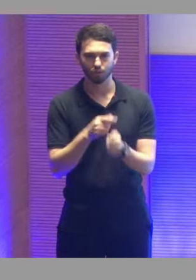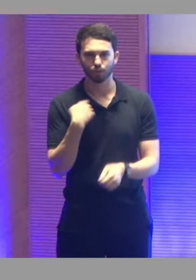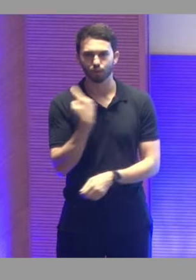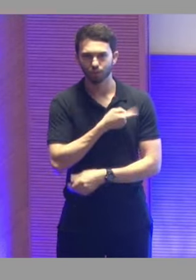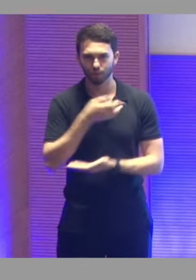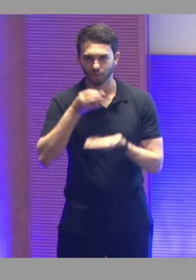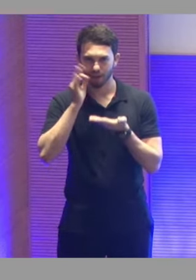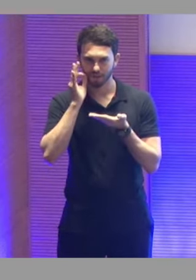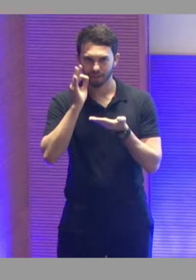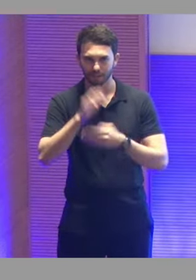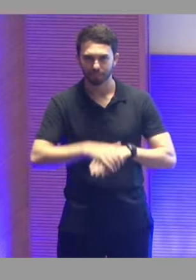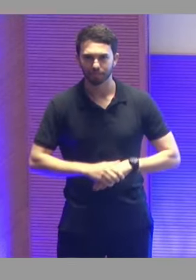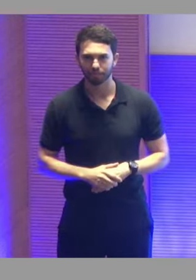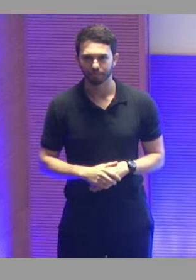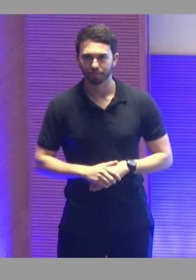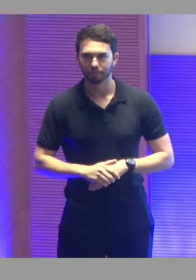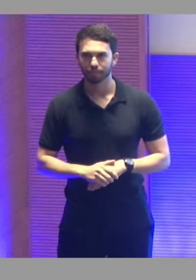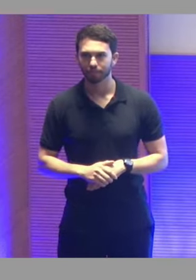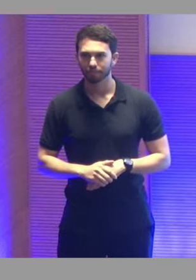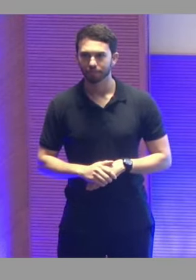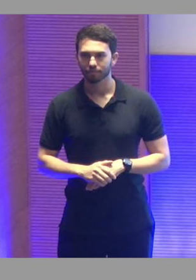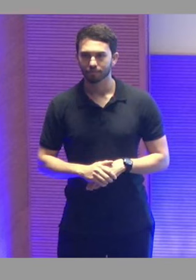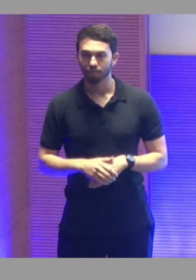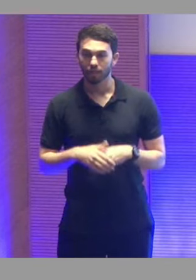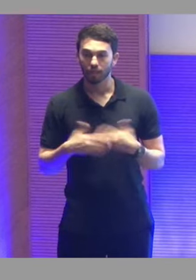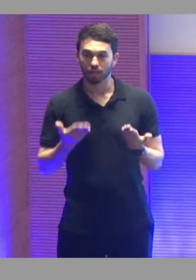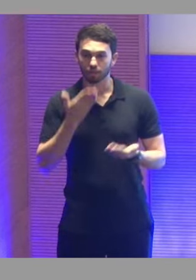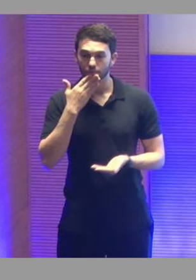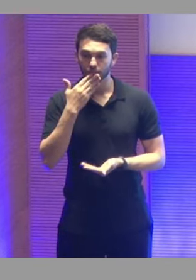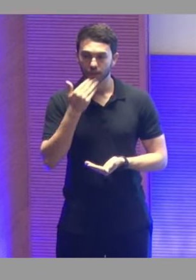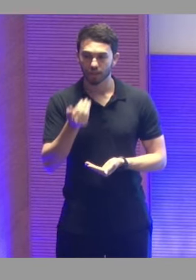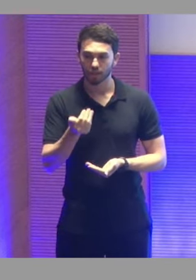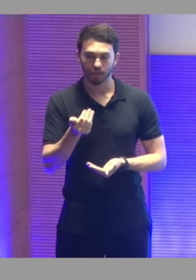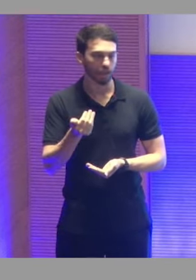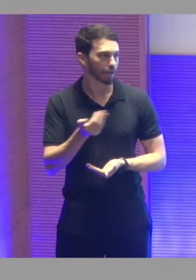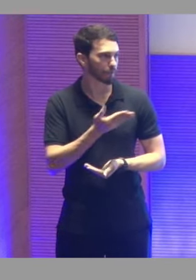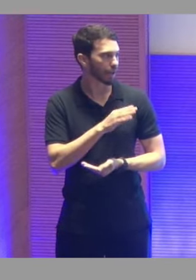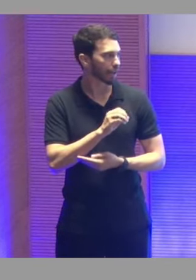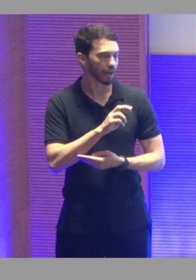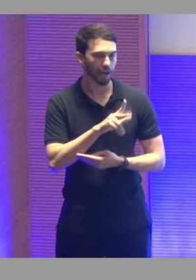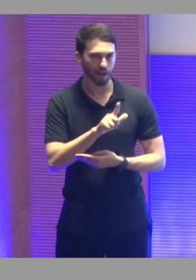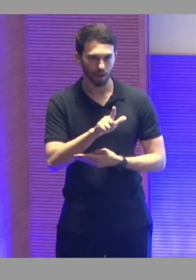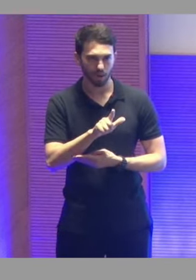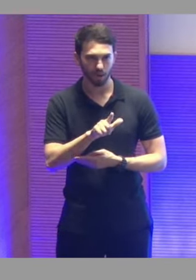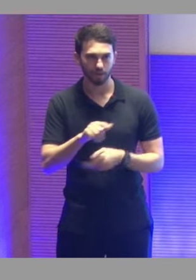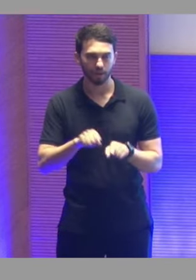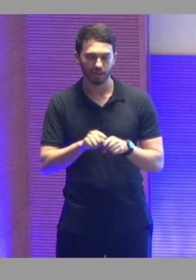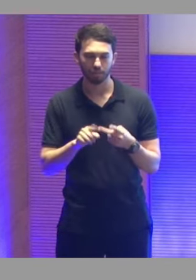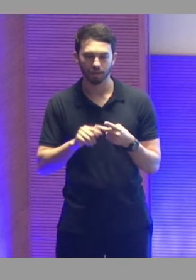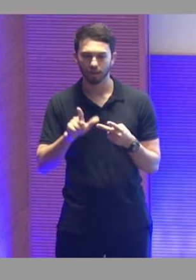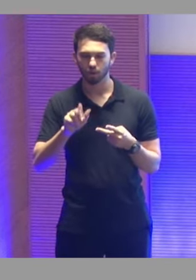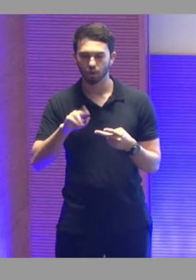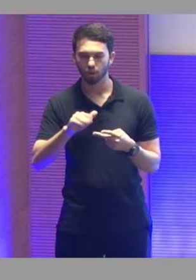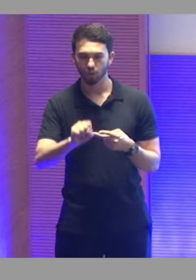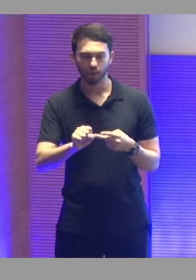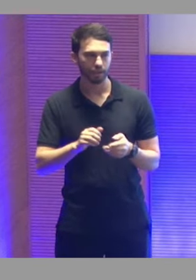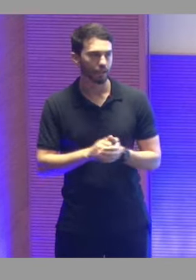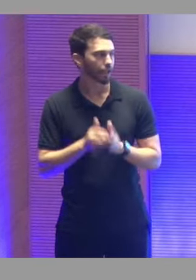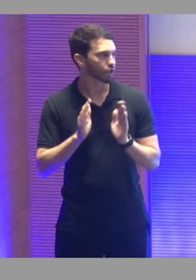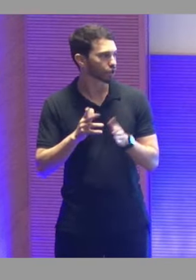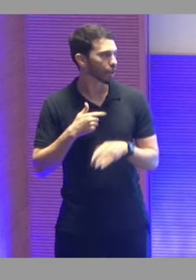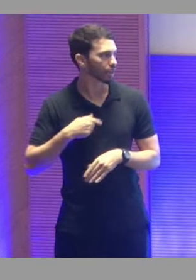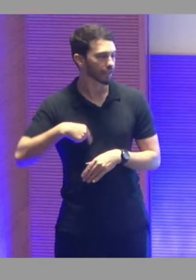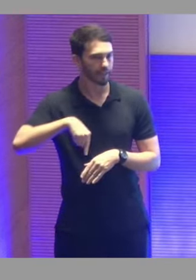neste café tá então eu vou pedir para Carol e pro Lucas eh